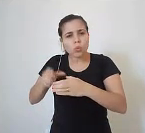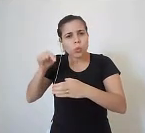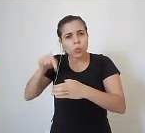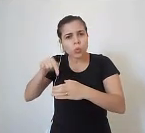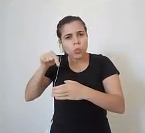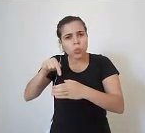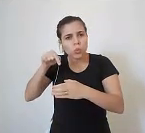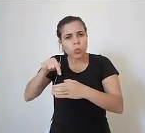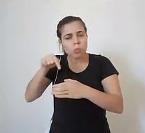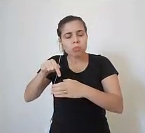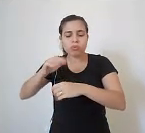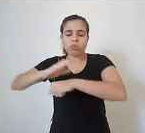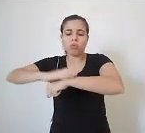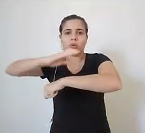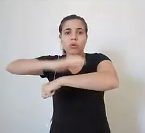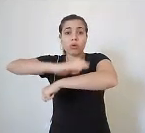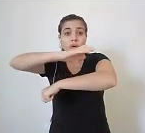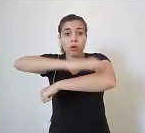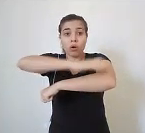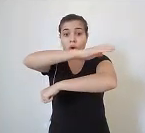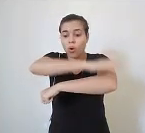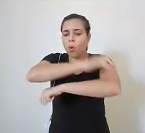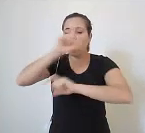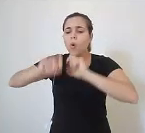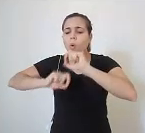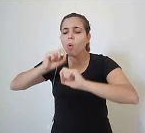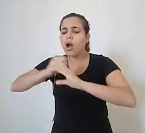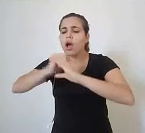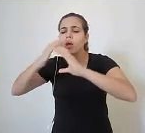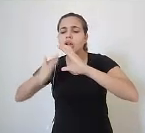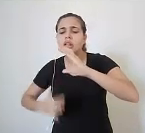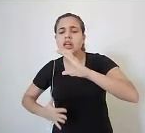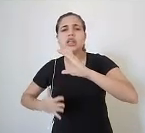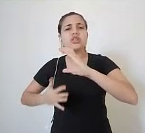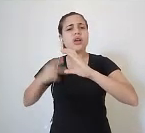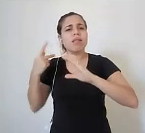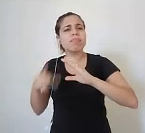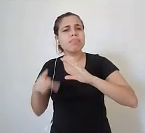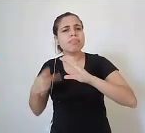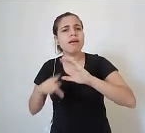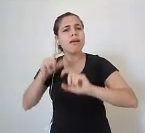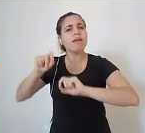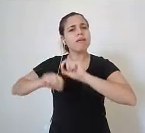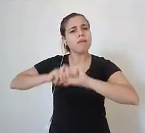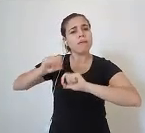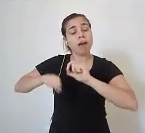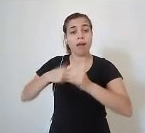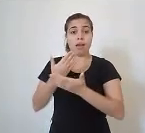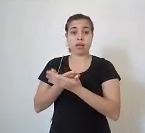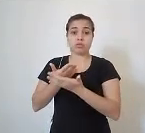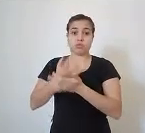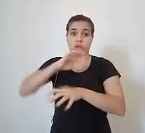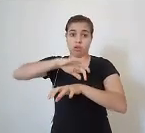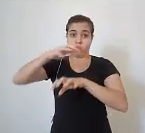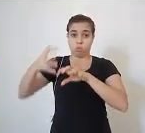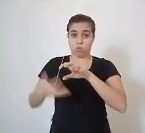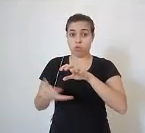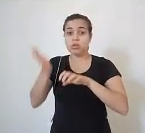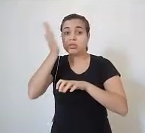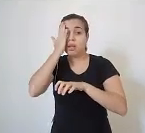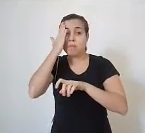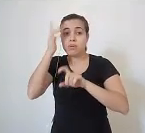o nicho ecológico desse organismo. O que seria um nicho ecológico, né? O papel dele